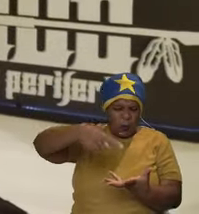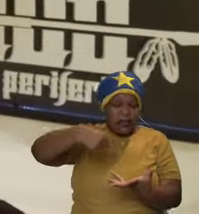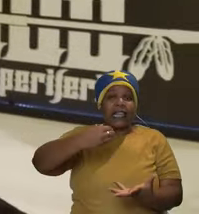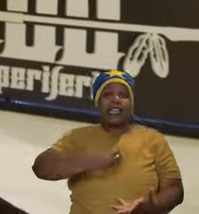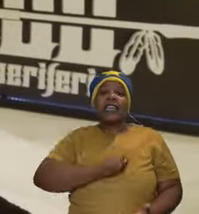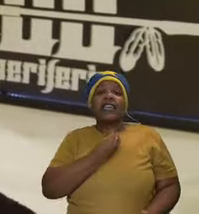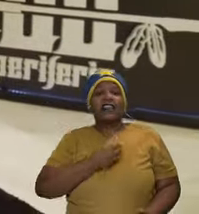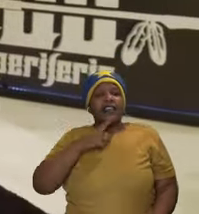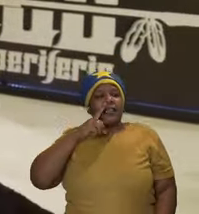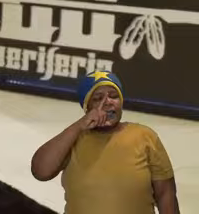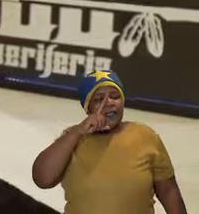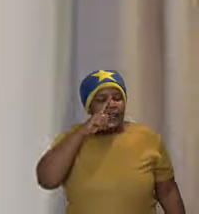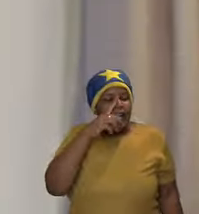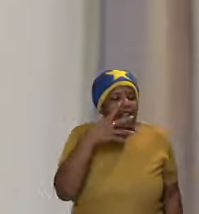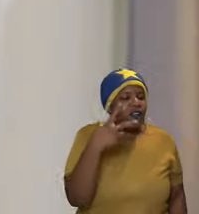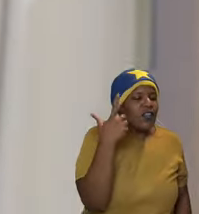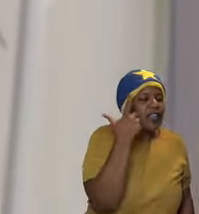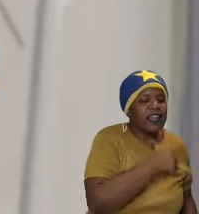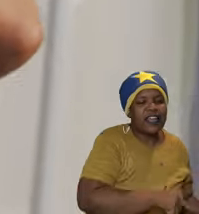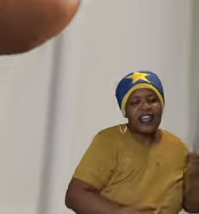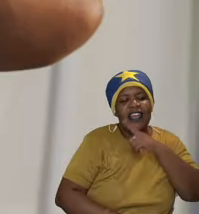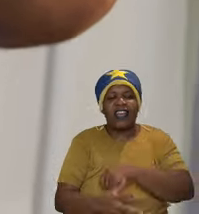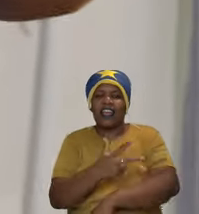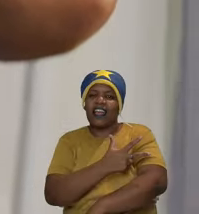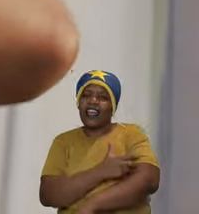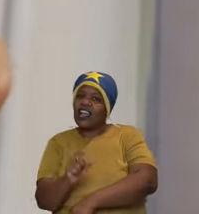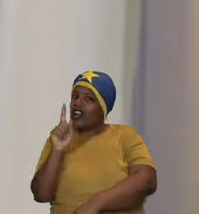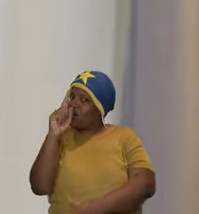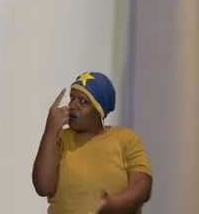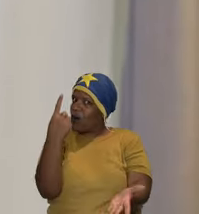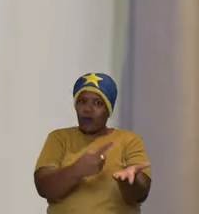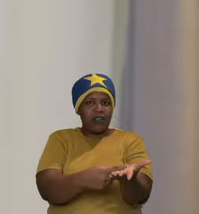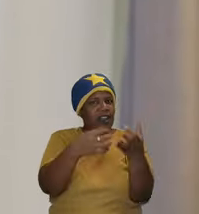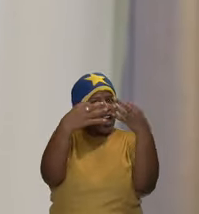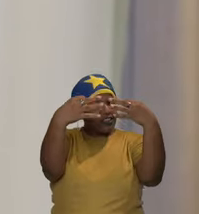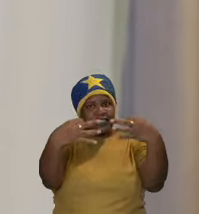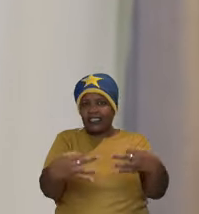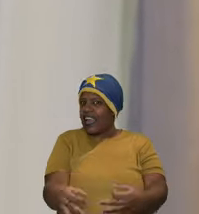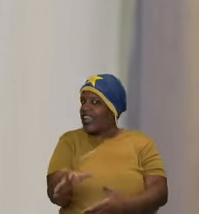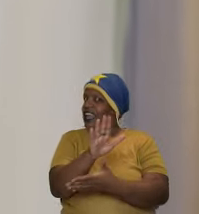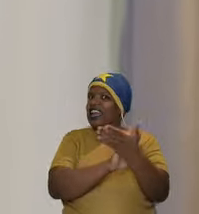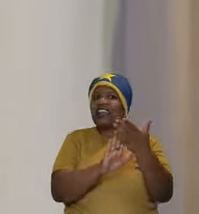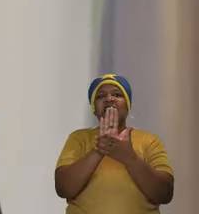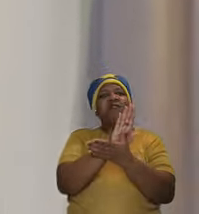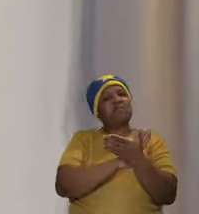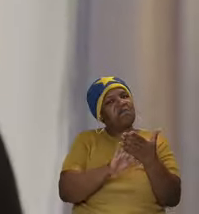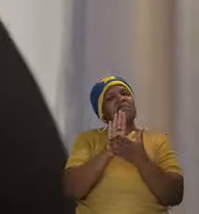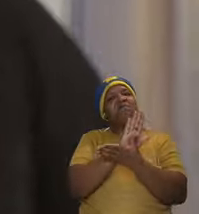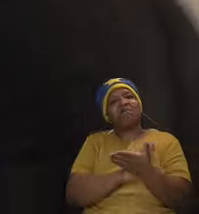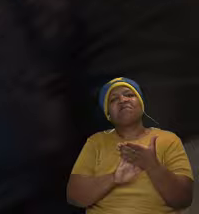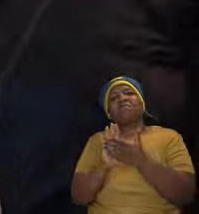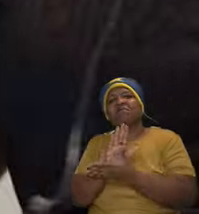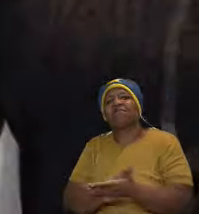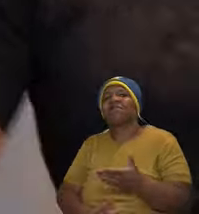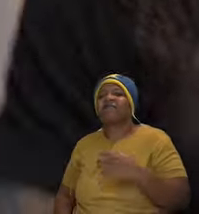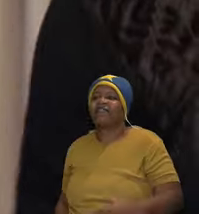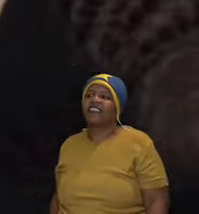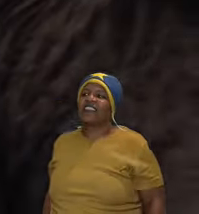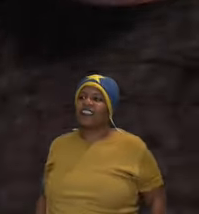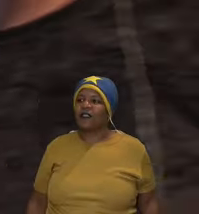Vivendo, arriscando e ganhando. E nem foi combinado pra dar certo, hein, hein,